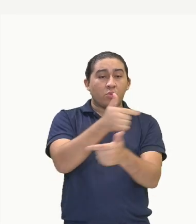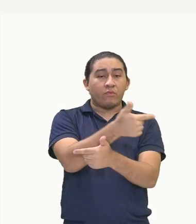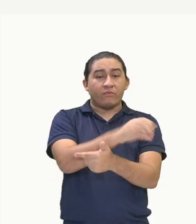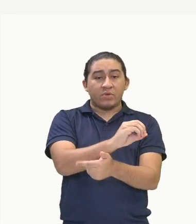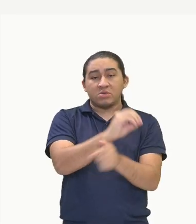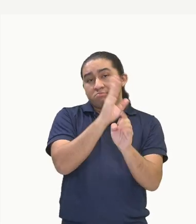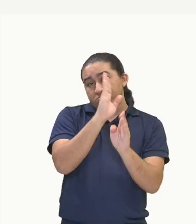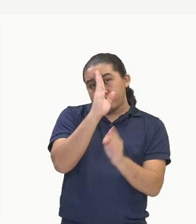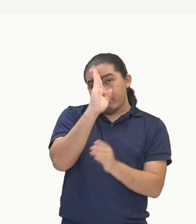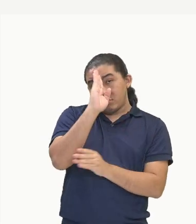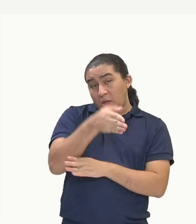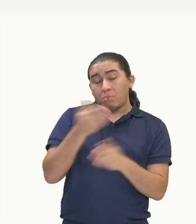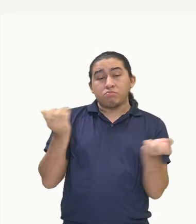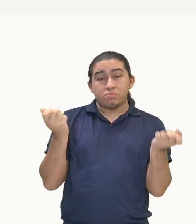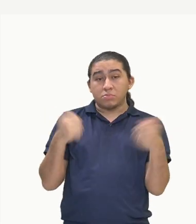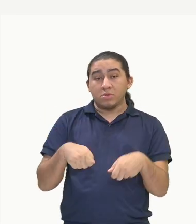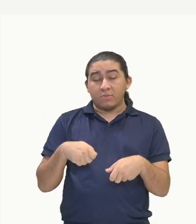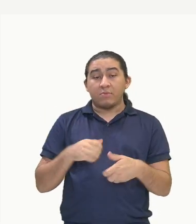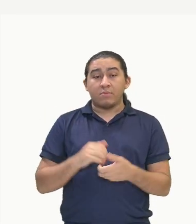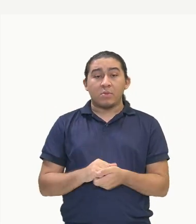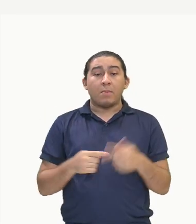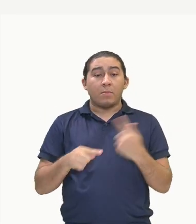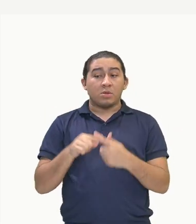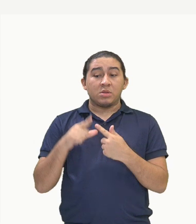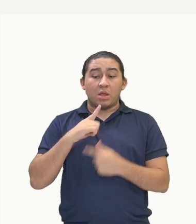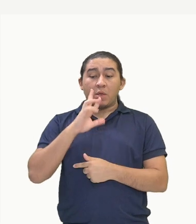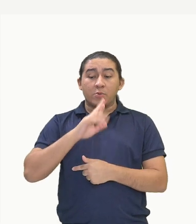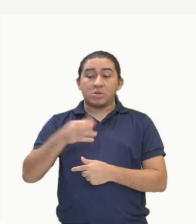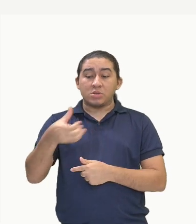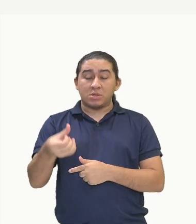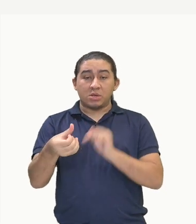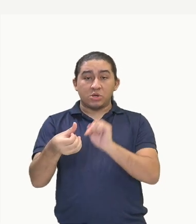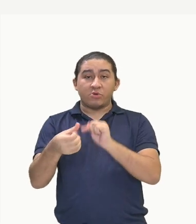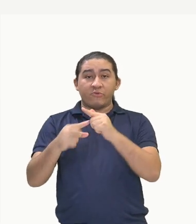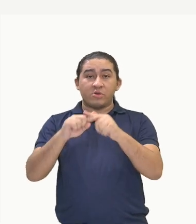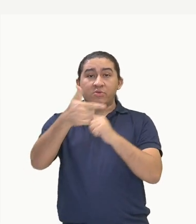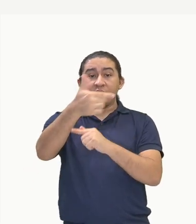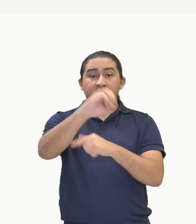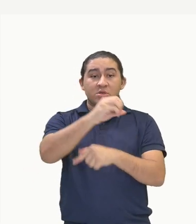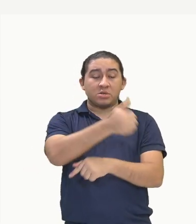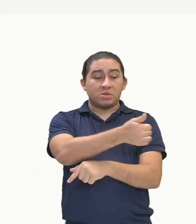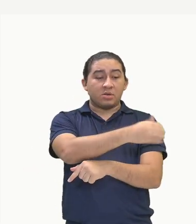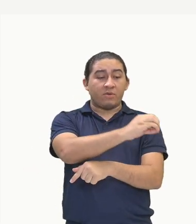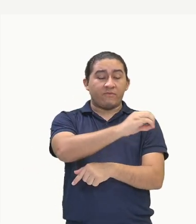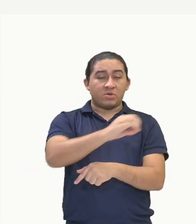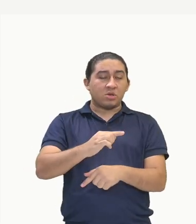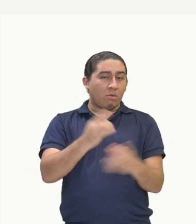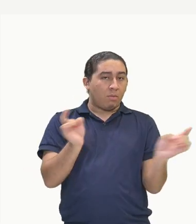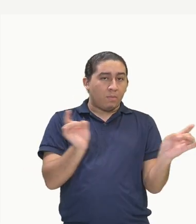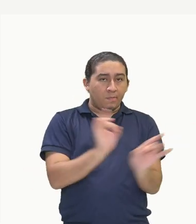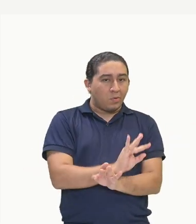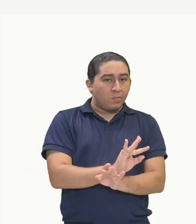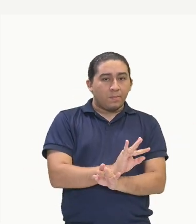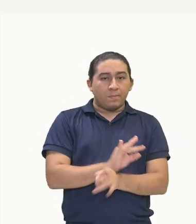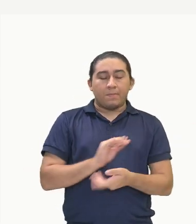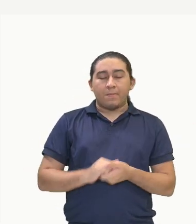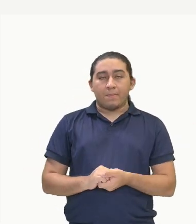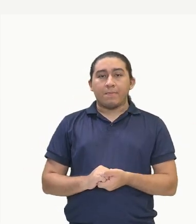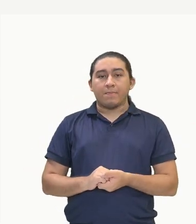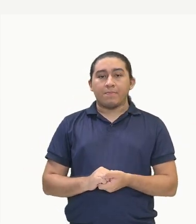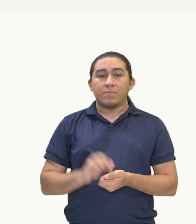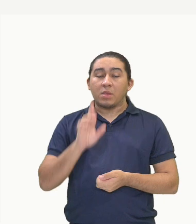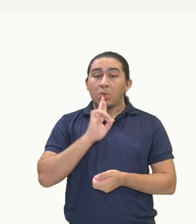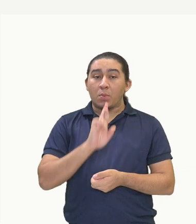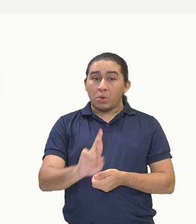porque 120 dividido por 20 é 6. 6 vezes 20, 120. Pronto, acabou a nossa divisão.